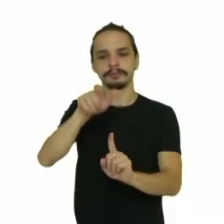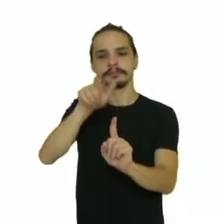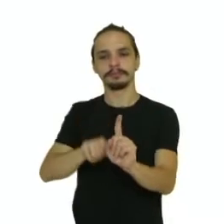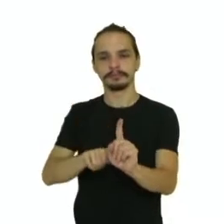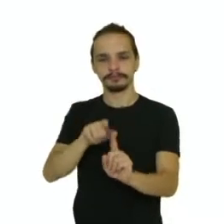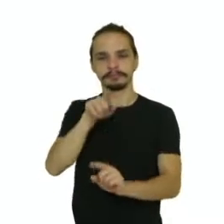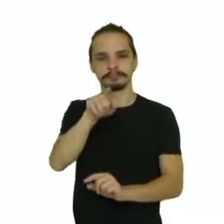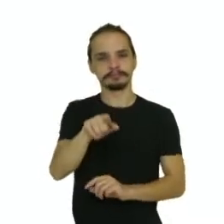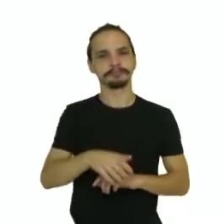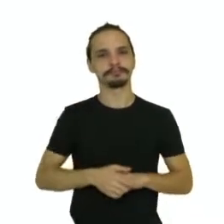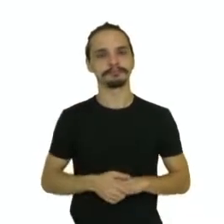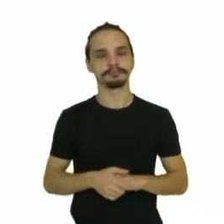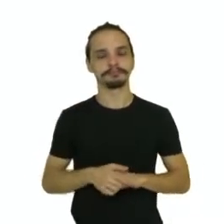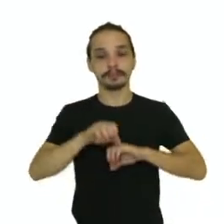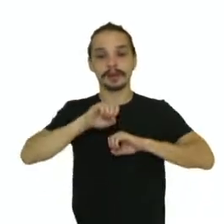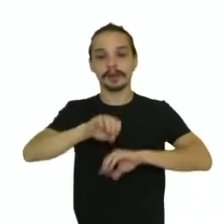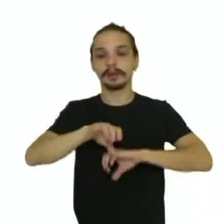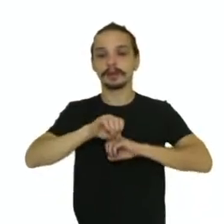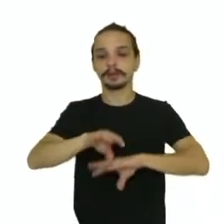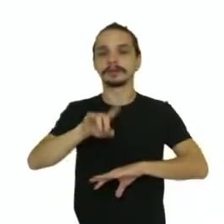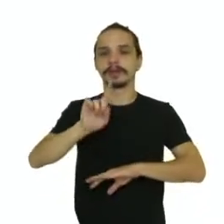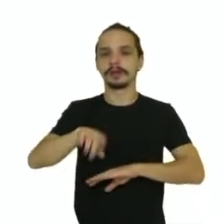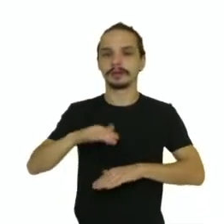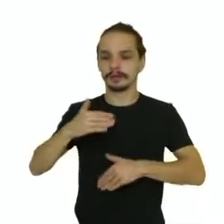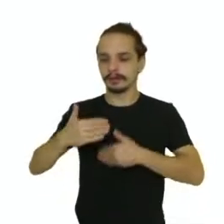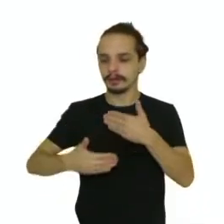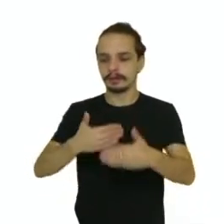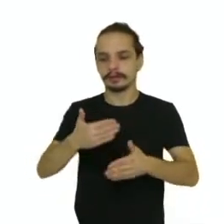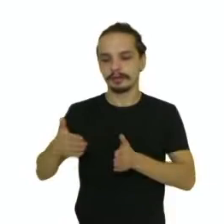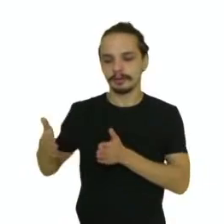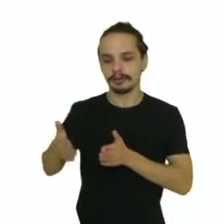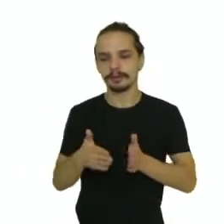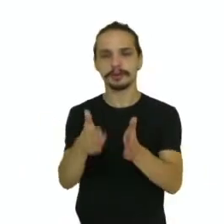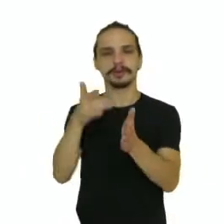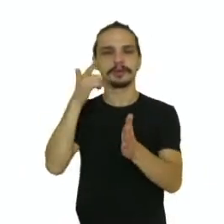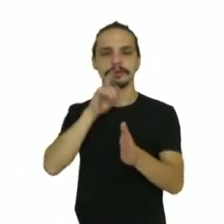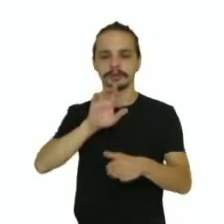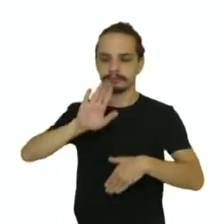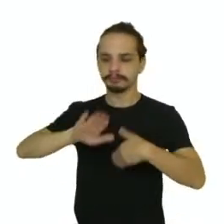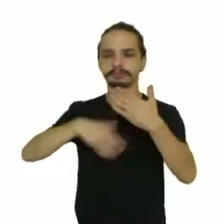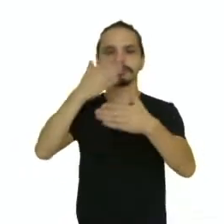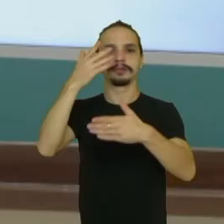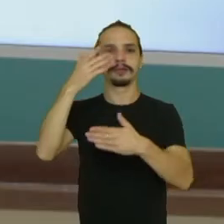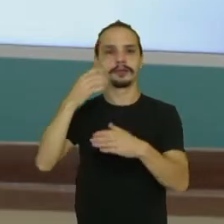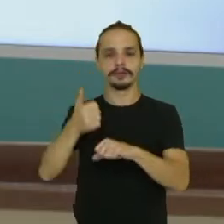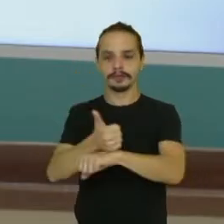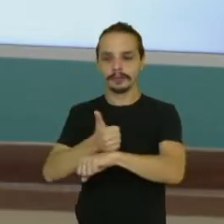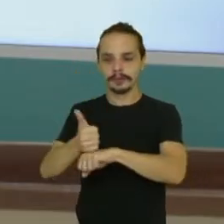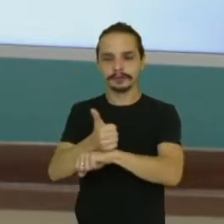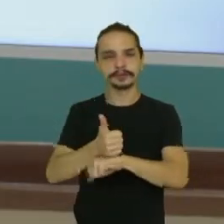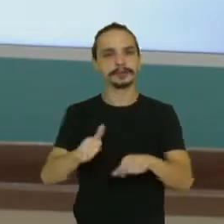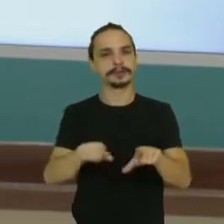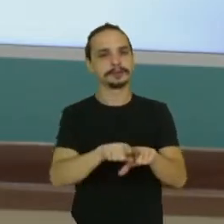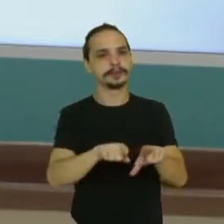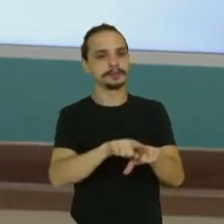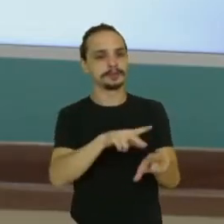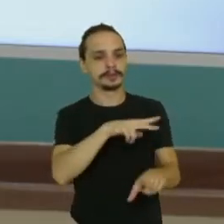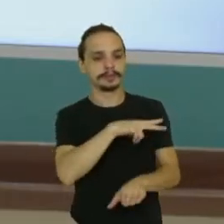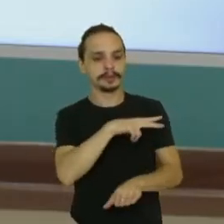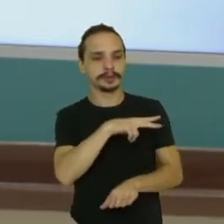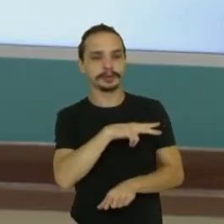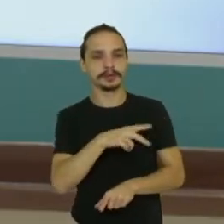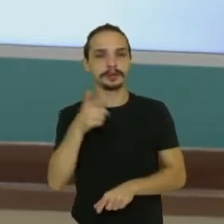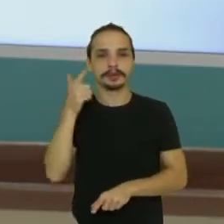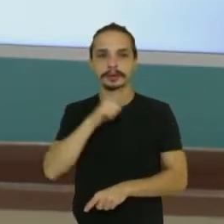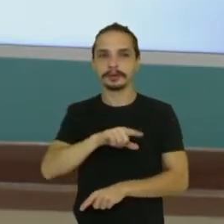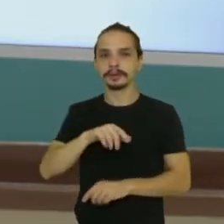a educação ela é o caminho para uma ascensão profissional e pessoal se ganha mais a